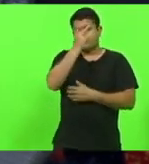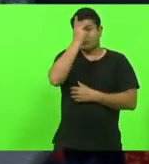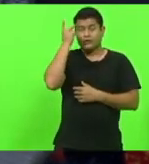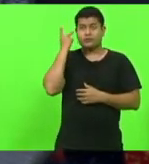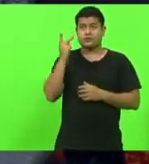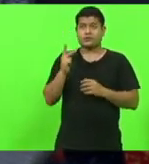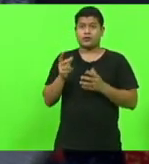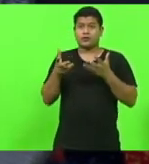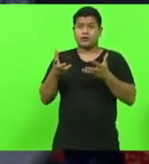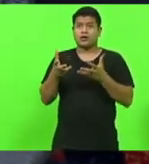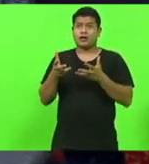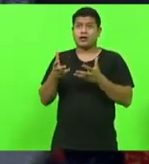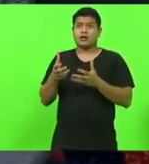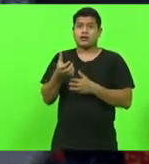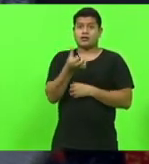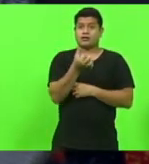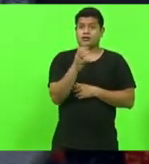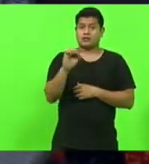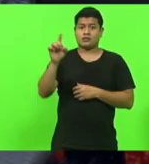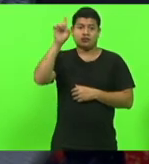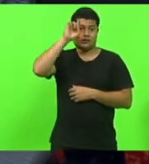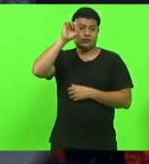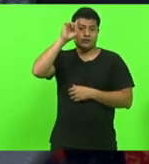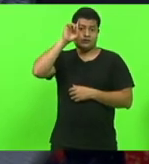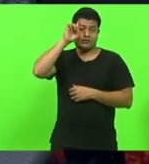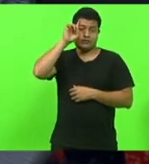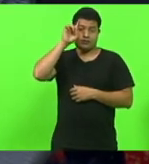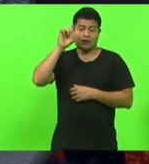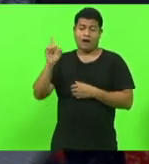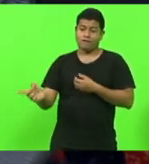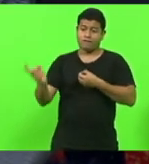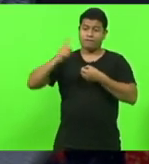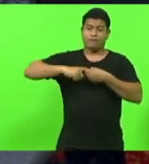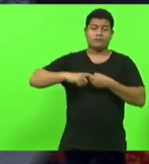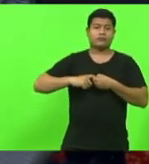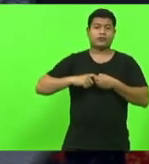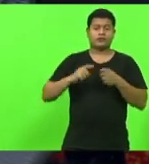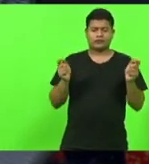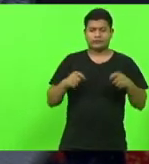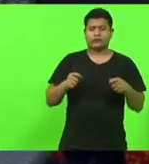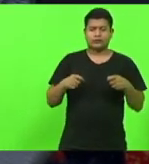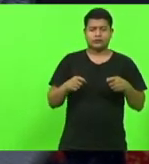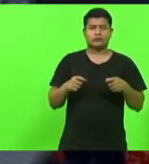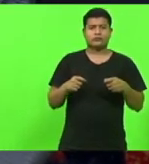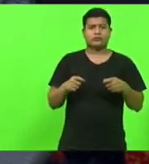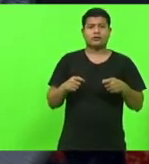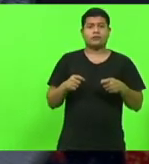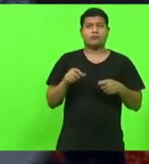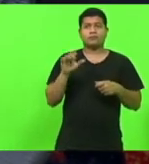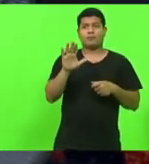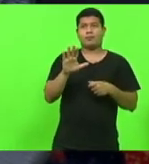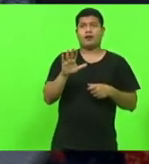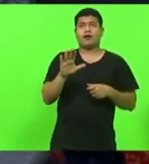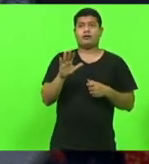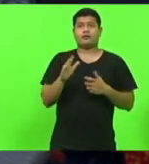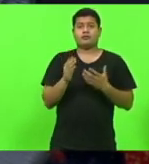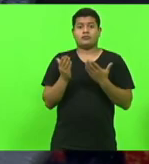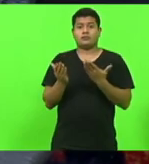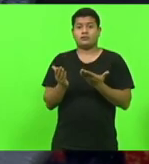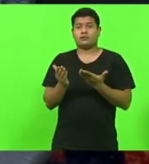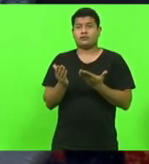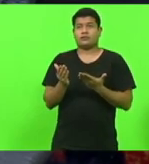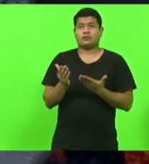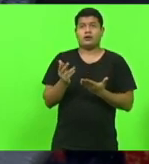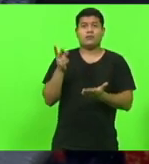em 60 dias apenas. Então, é um caso de excepcionalidade, não é um caso, senhor presidente, de